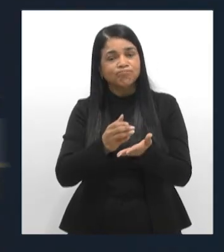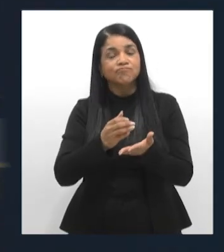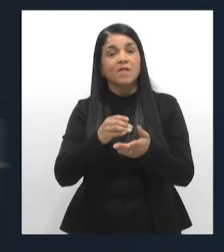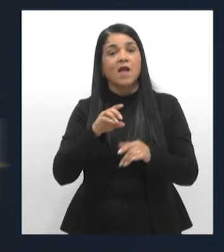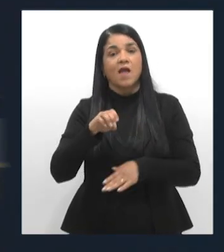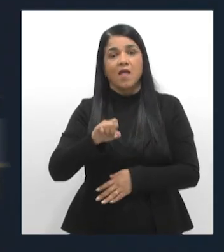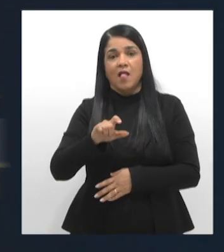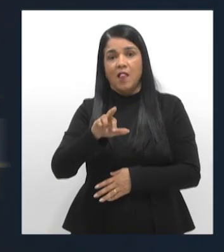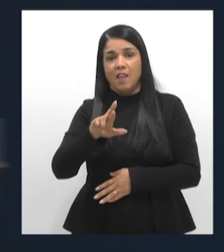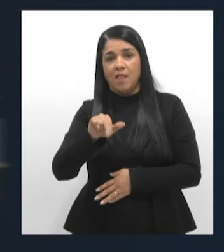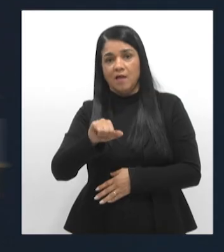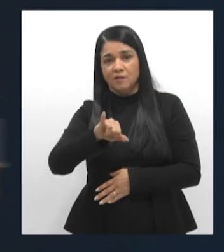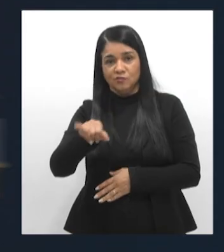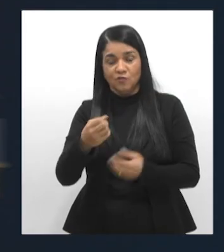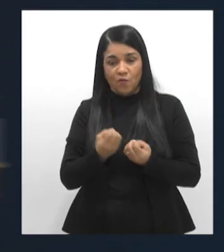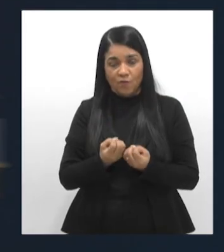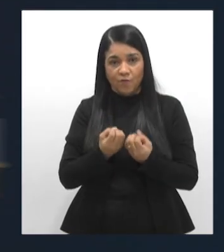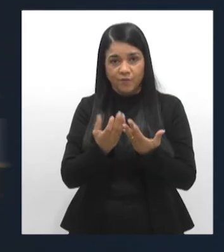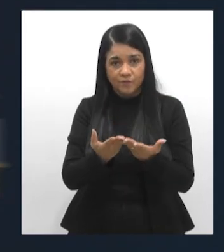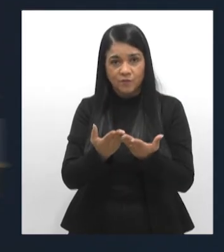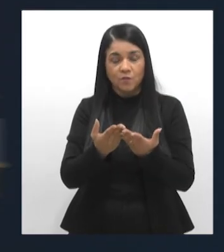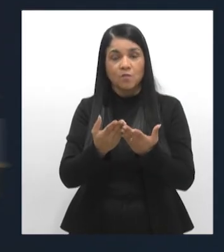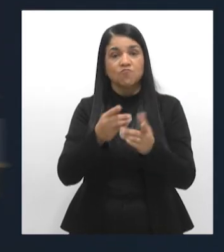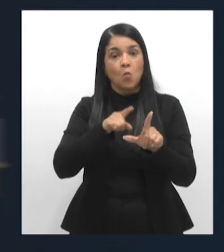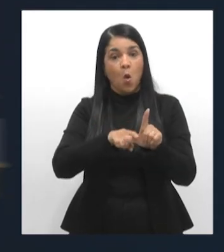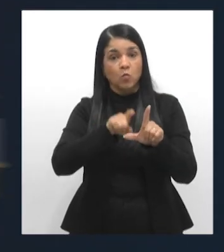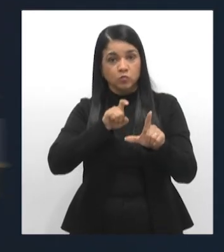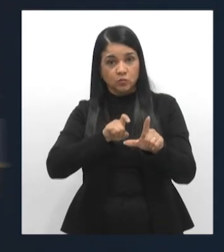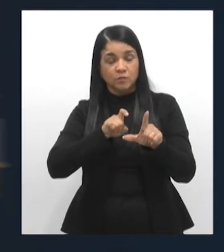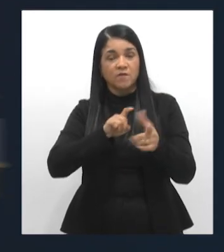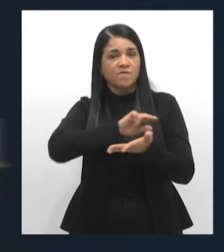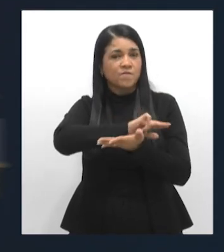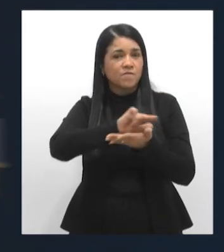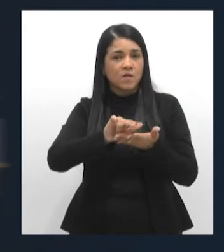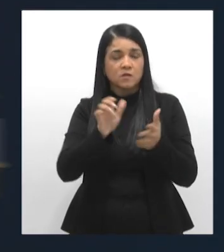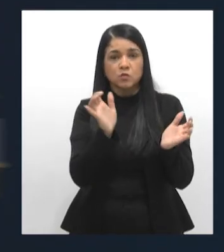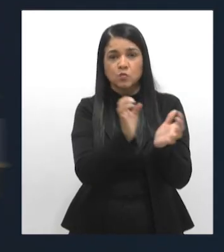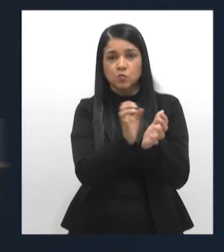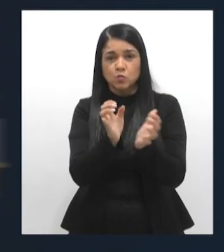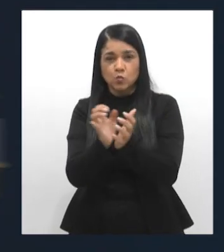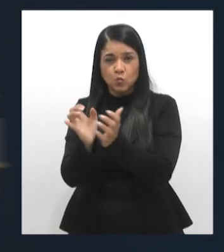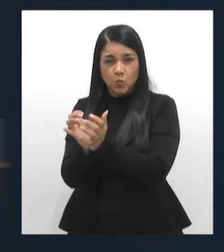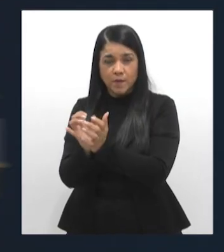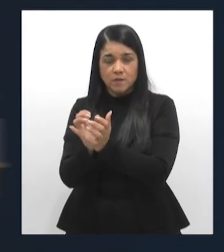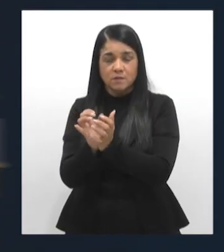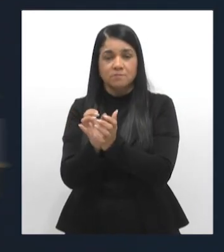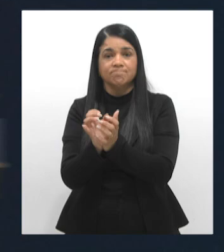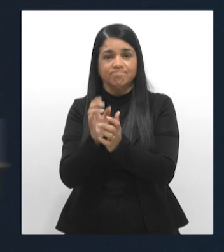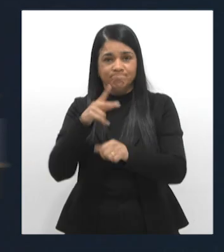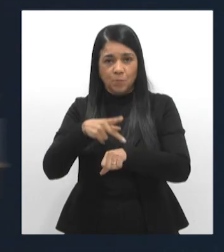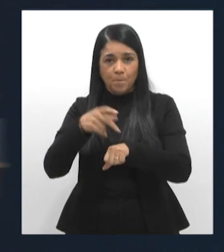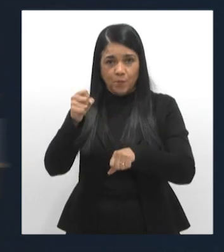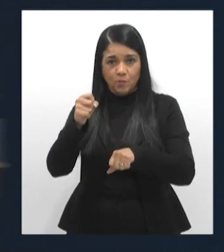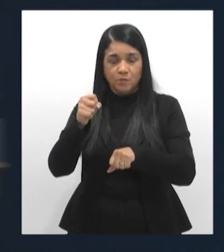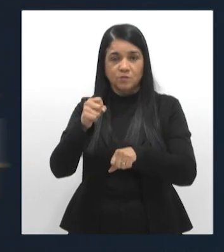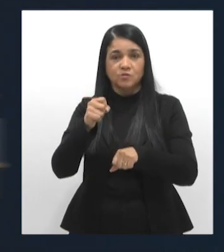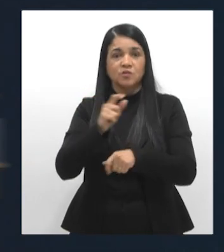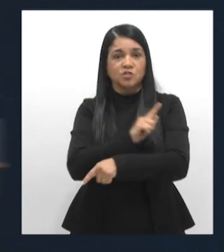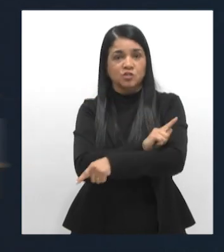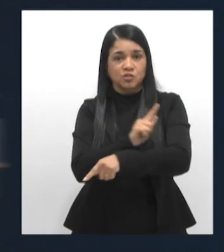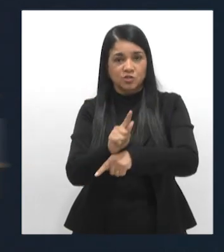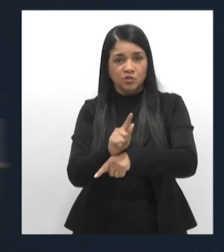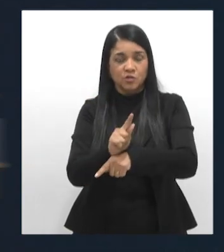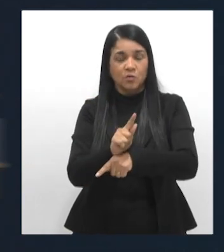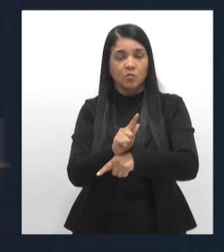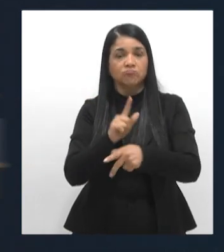ELERJ ofereceu, com autonomia, diversas turmas de especialização, pós em gestão no